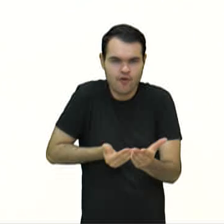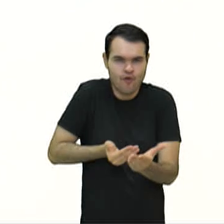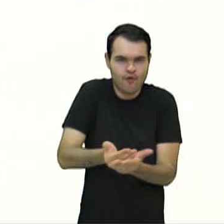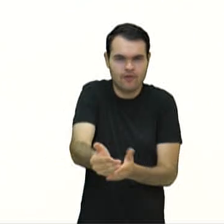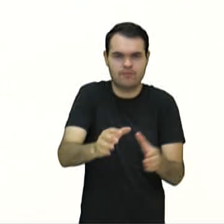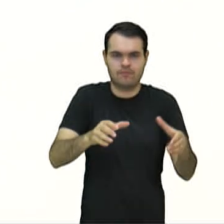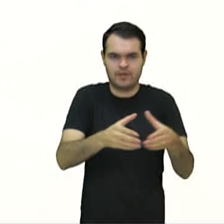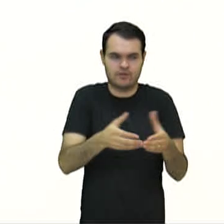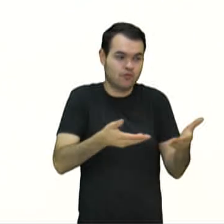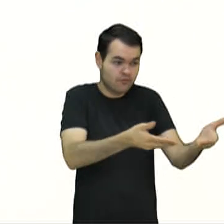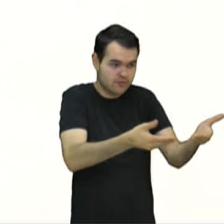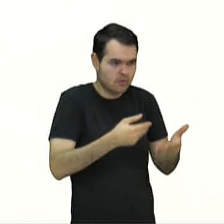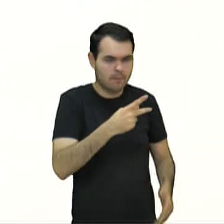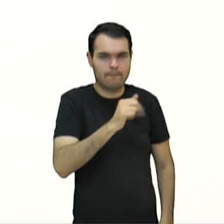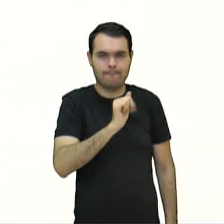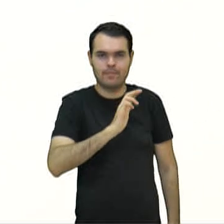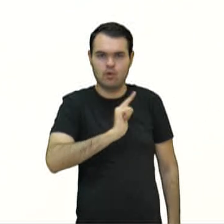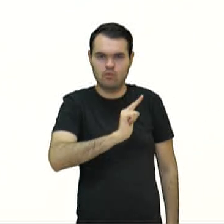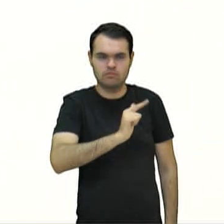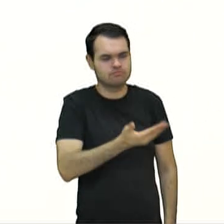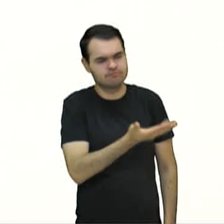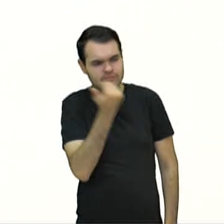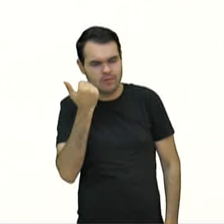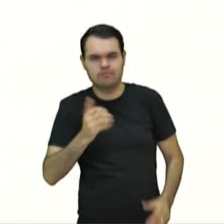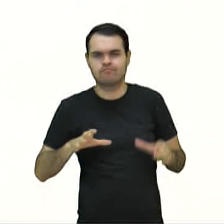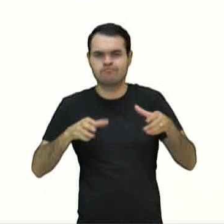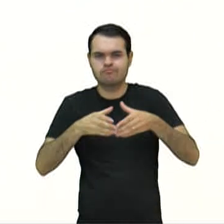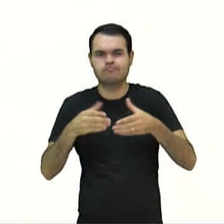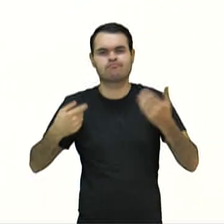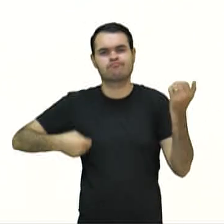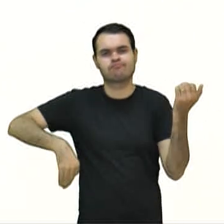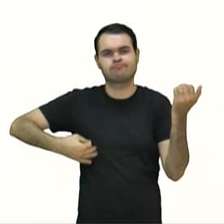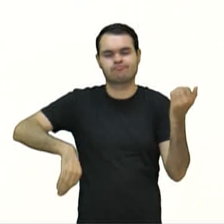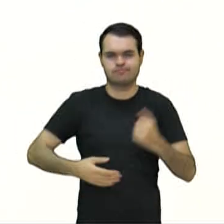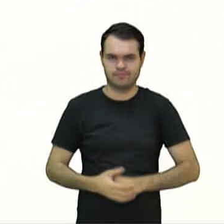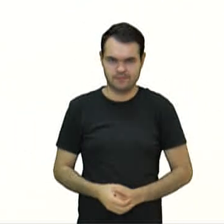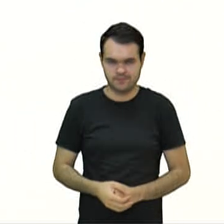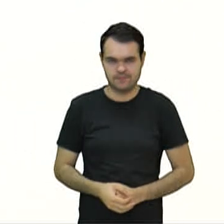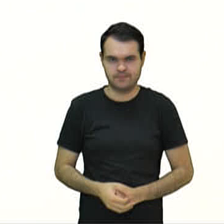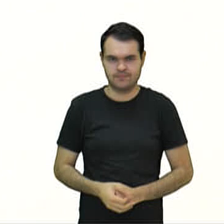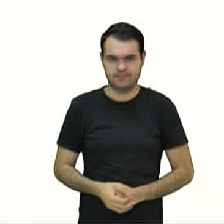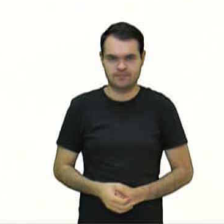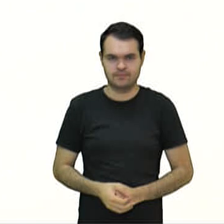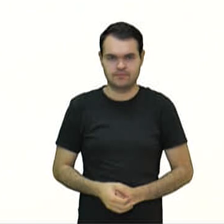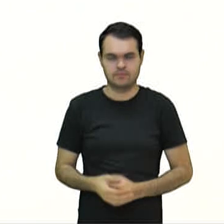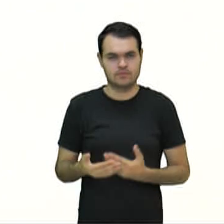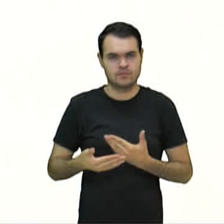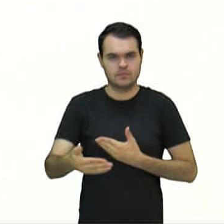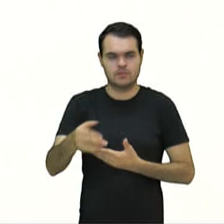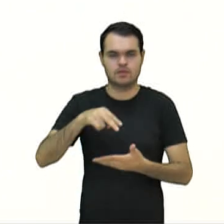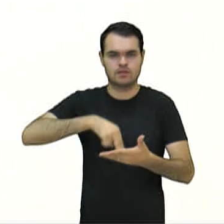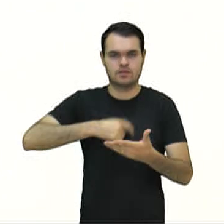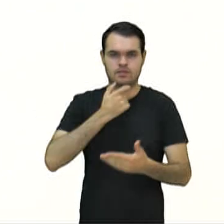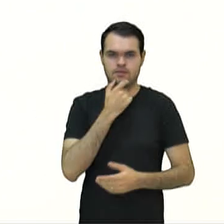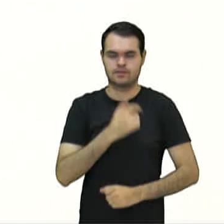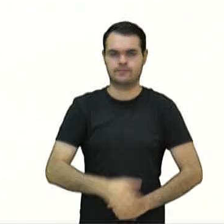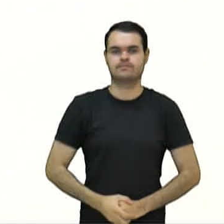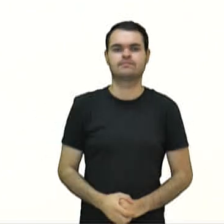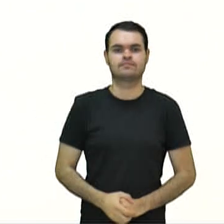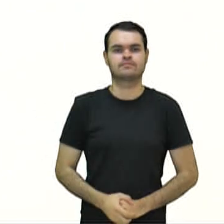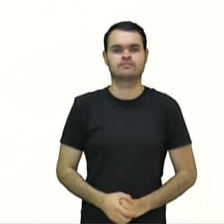Ele convidou o Paul McCartney para montar uma banda de música. They eventually formed the most